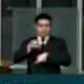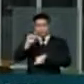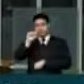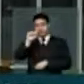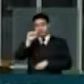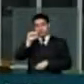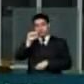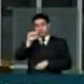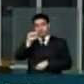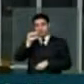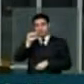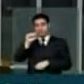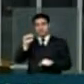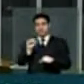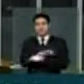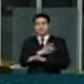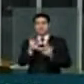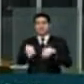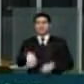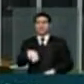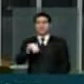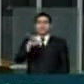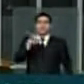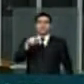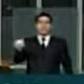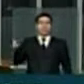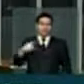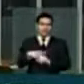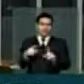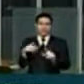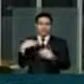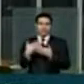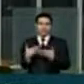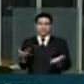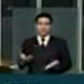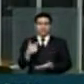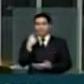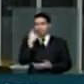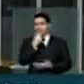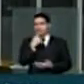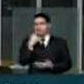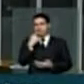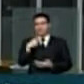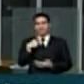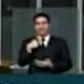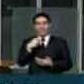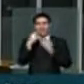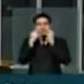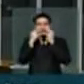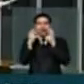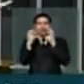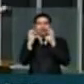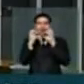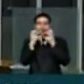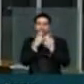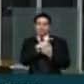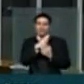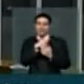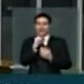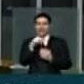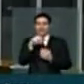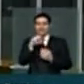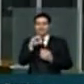e saí por volta de nove e meia. Ainda estou com a boca anestesiada. Chegava aqui,